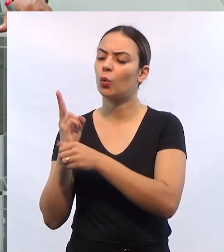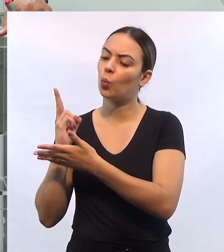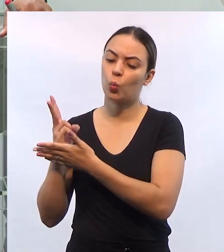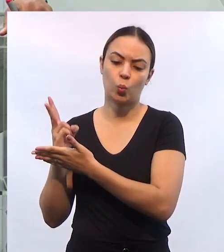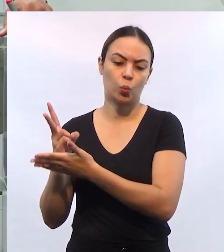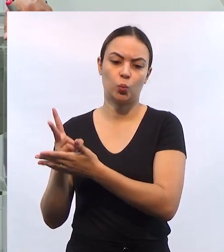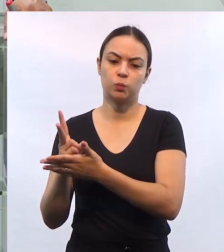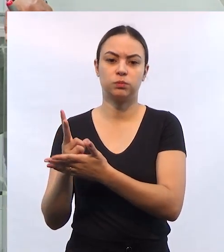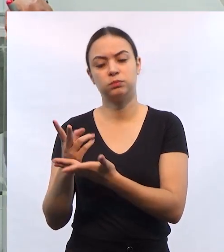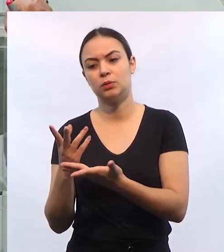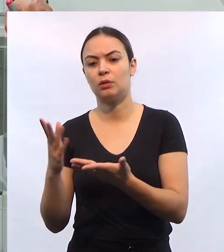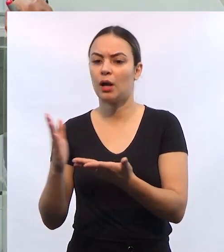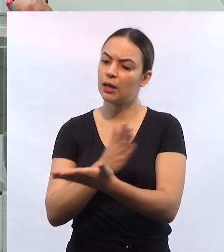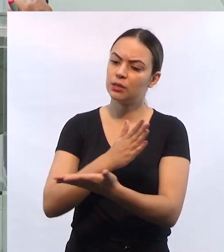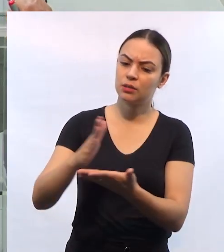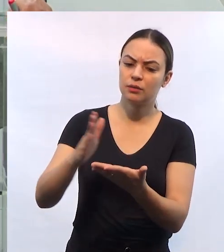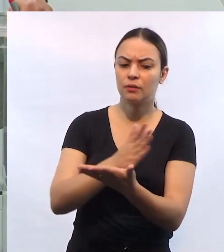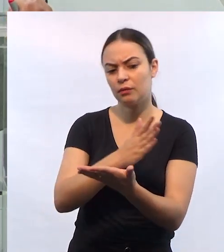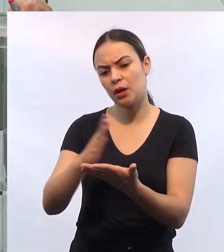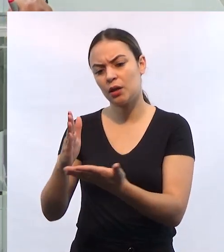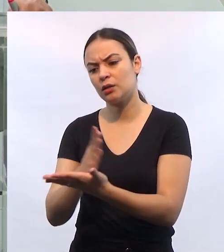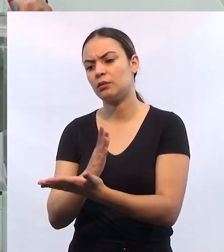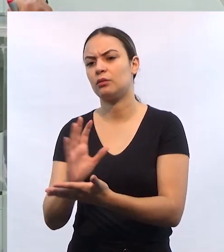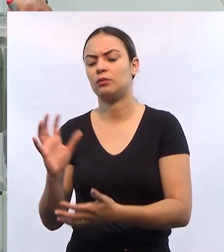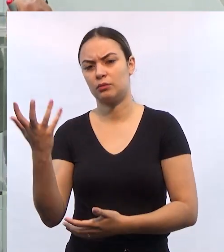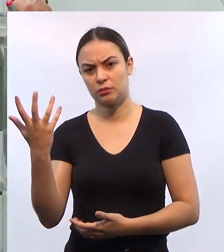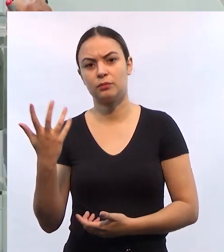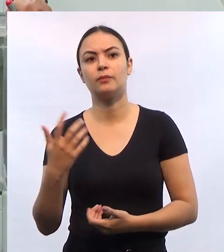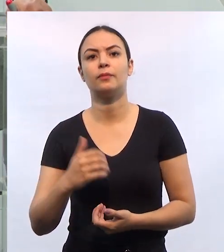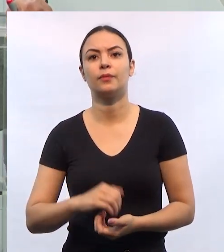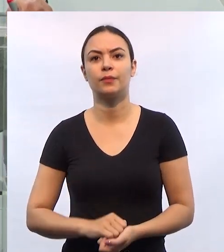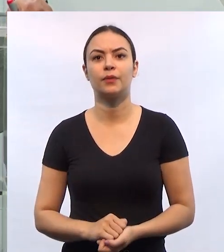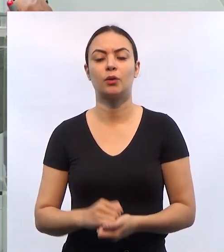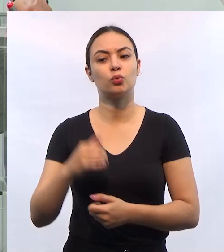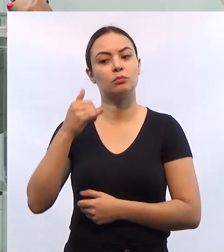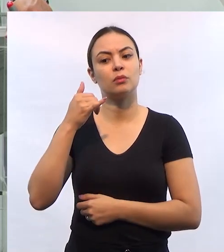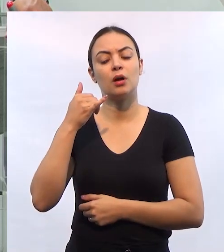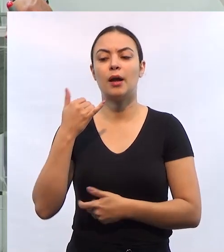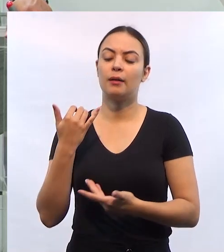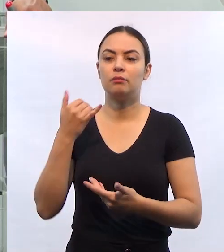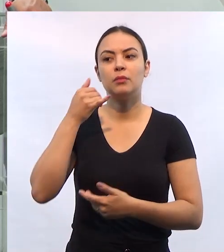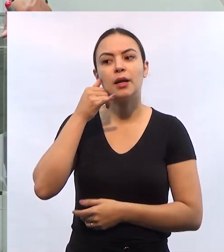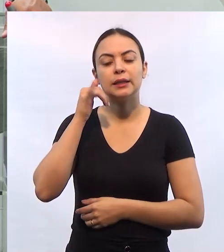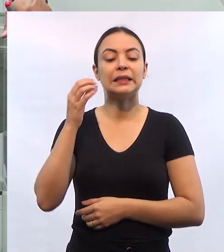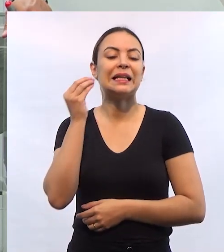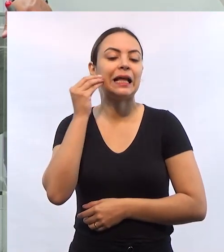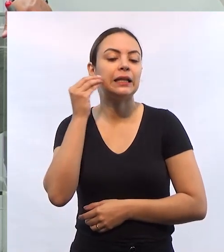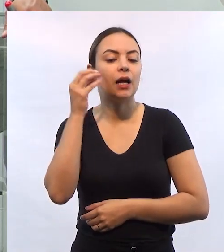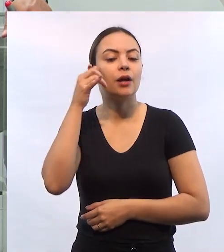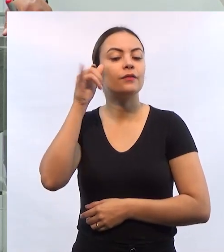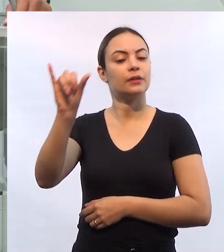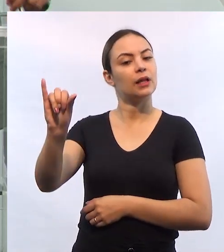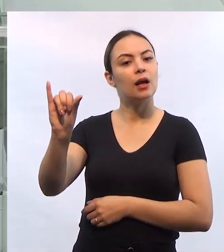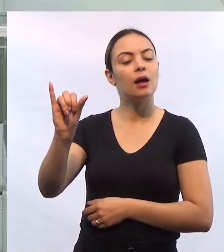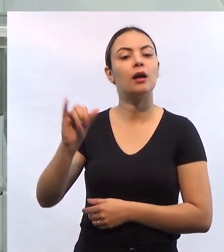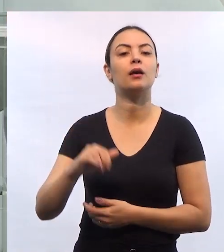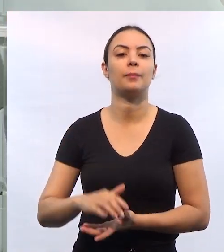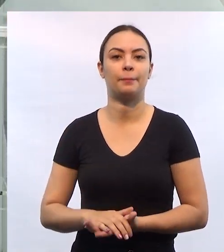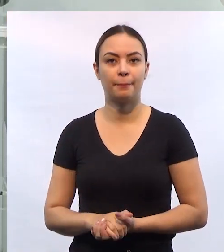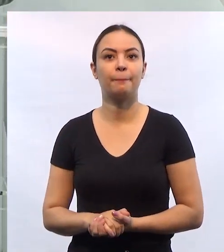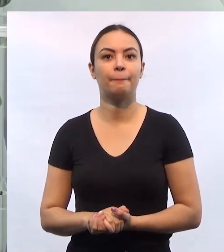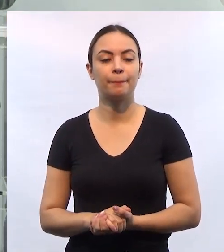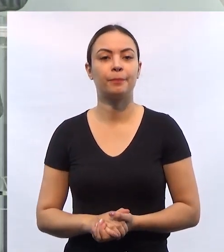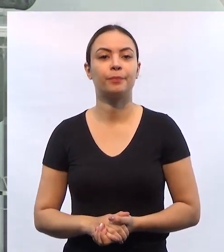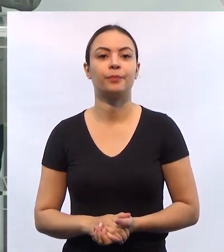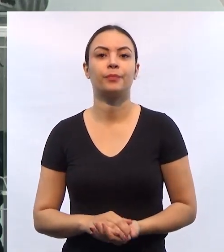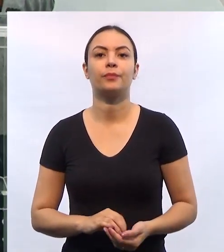acabou, porque é um vírus e ele continua rodando. Nós estamos, na verdade, nos prevenindo um pouco mais, tá? Conseguimos